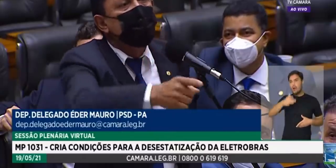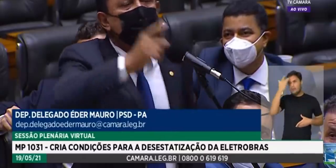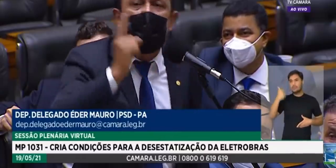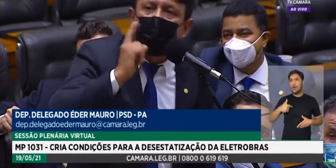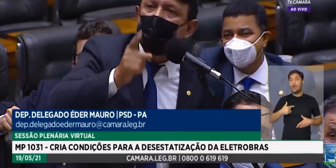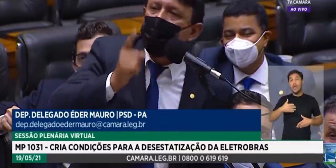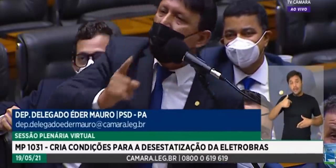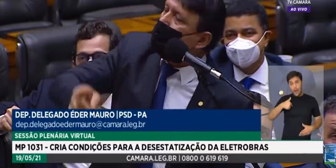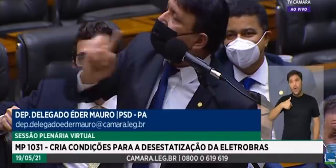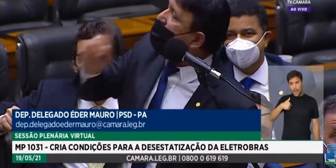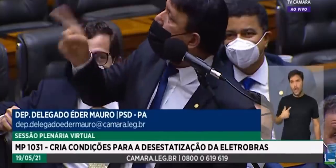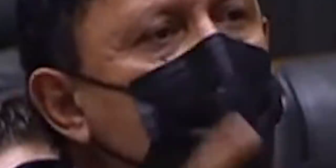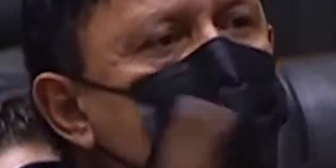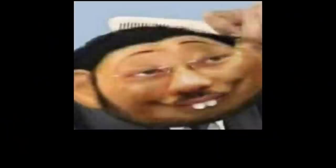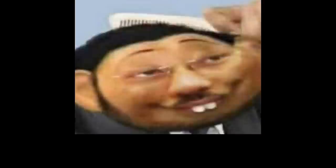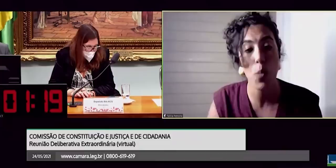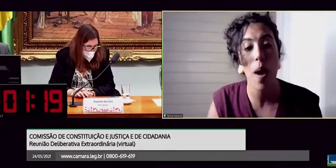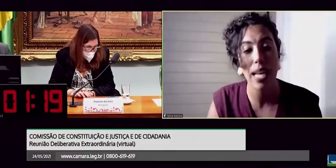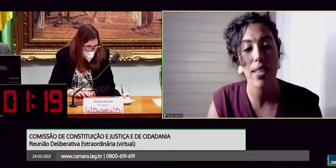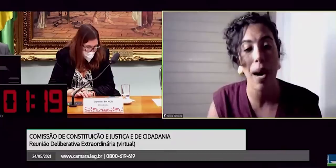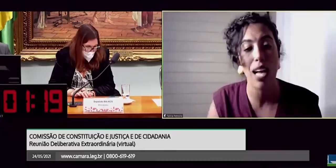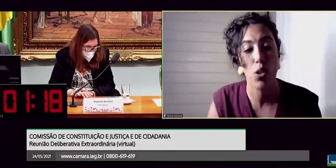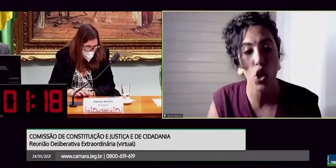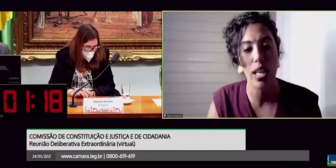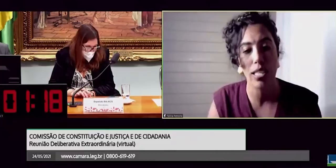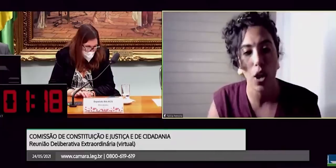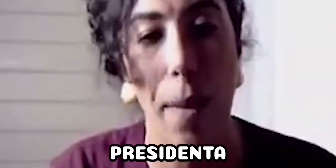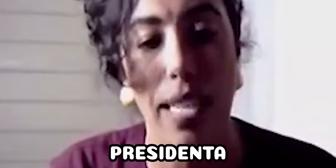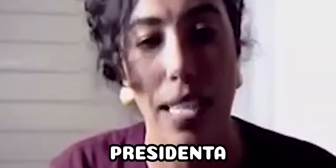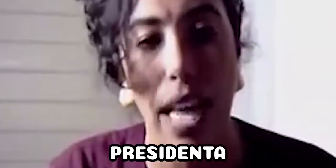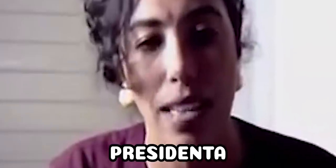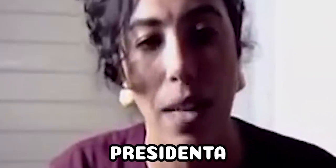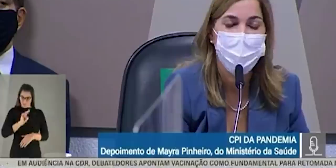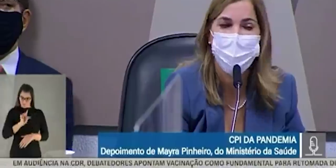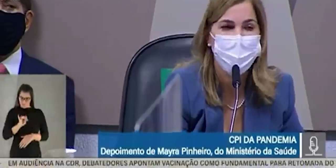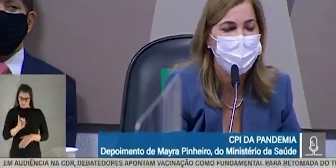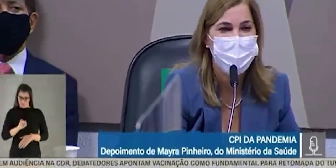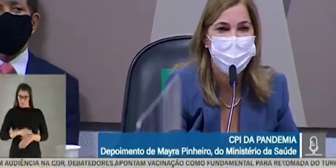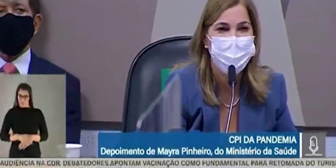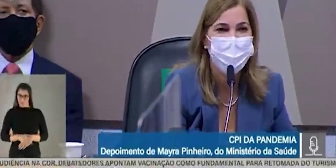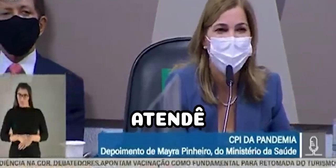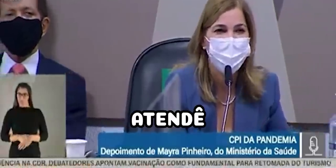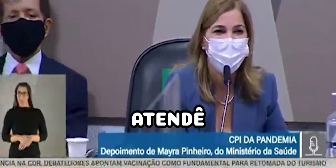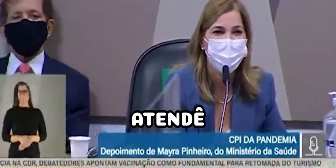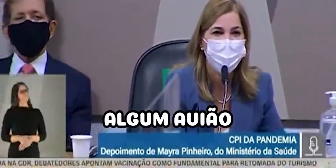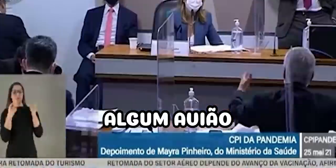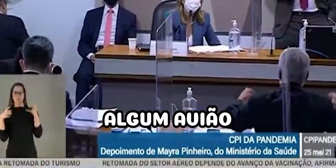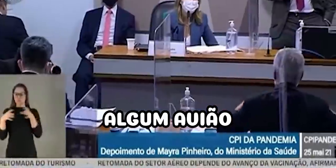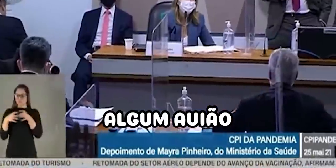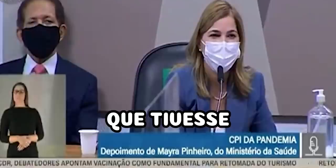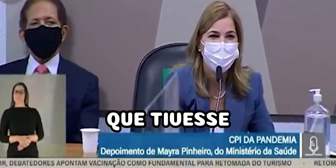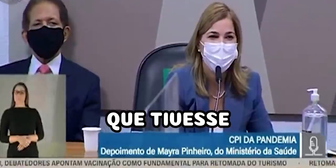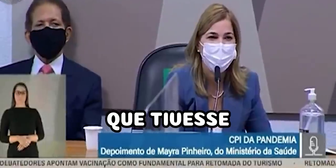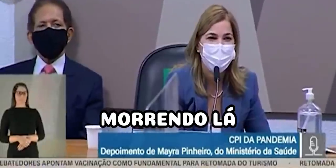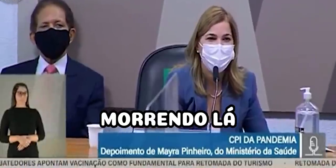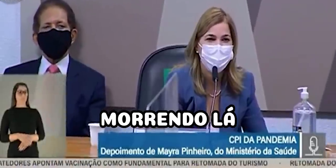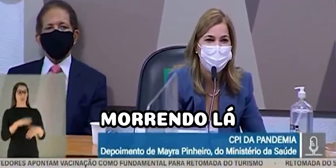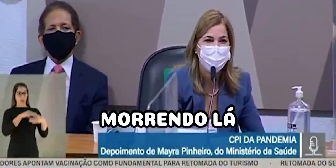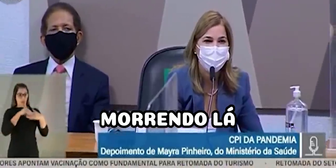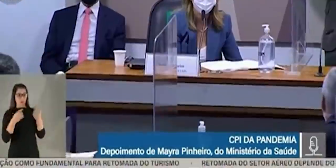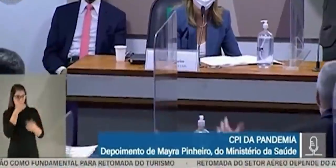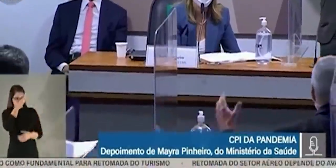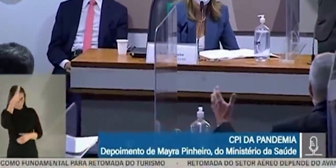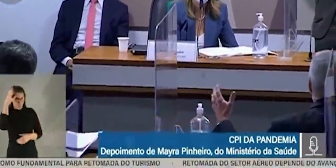Portanto, não tenho medo de nenhuma mãe. Mãe trabalhadora, senhora presidenta. A senhora levou alguém pra atender algum avião que estivesse